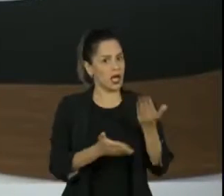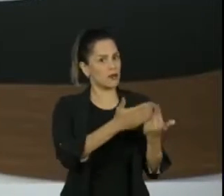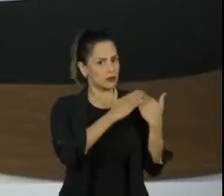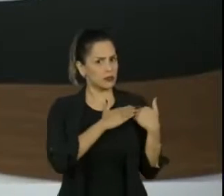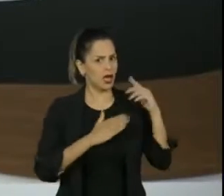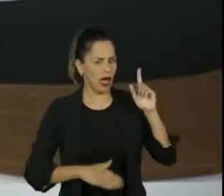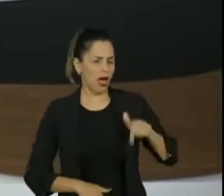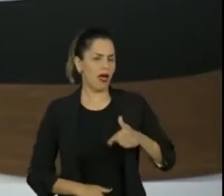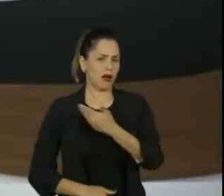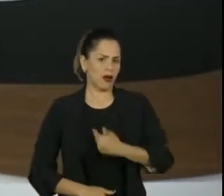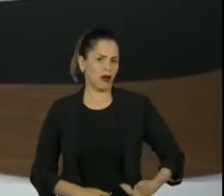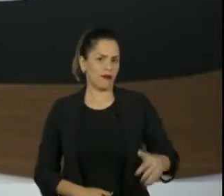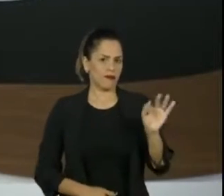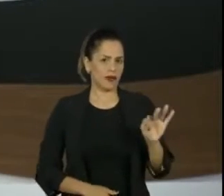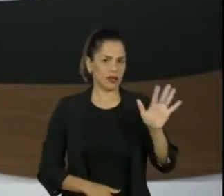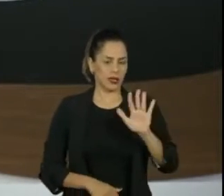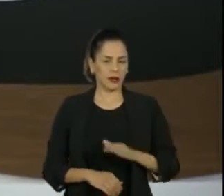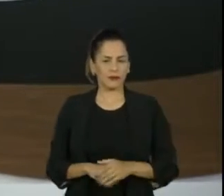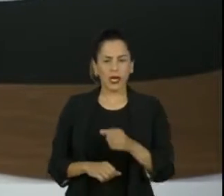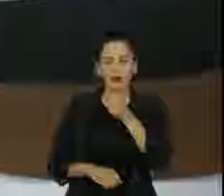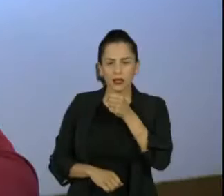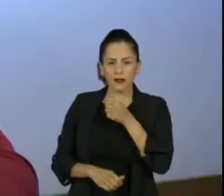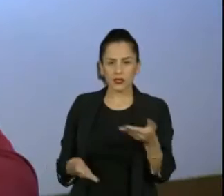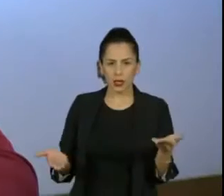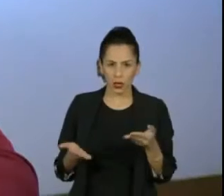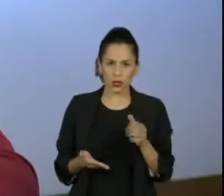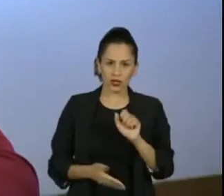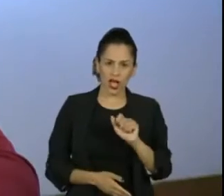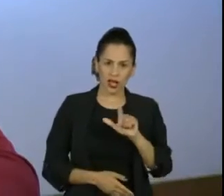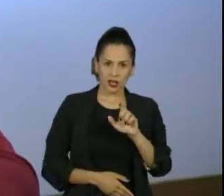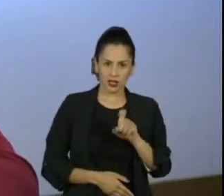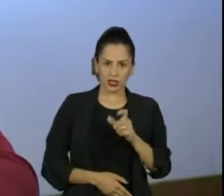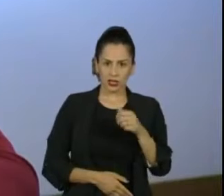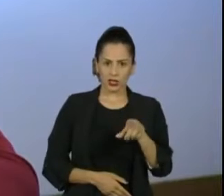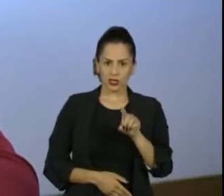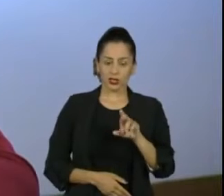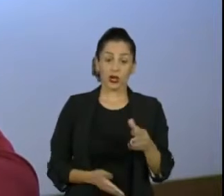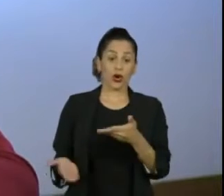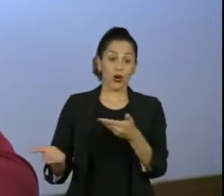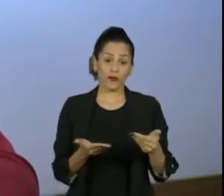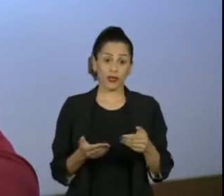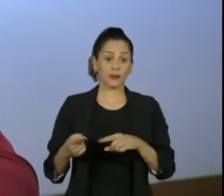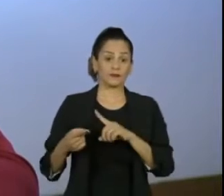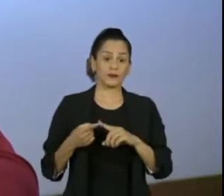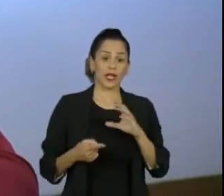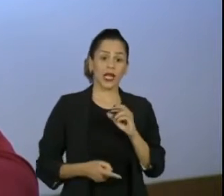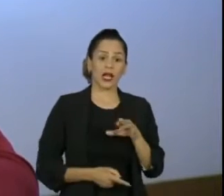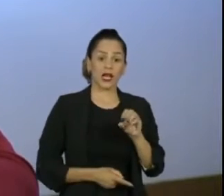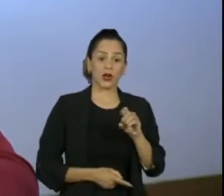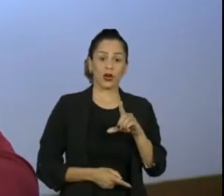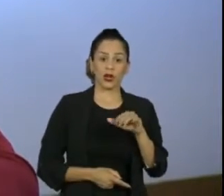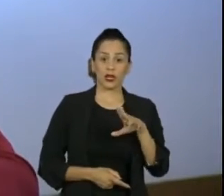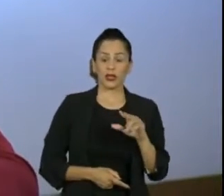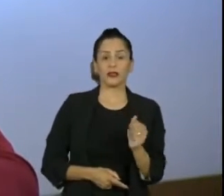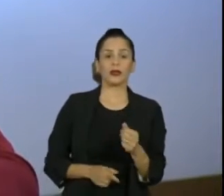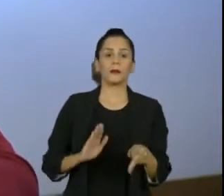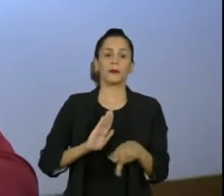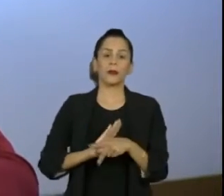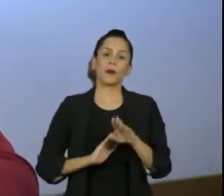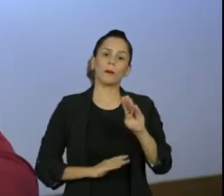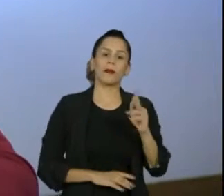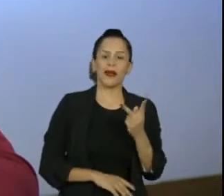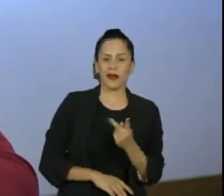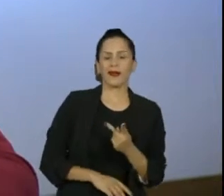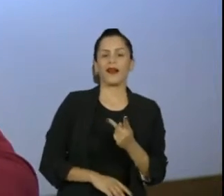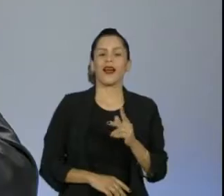Para entrevistar Alexandre Calil, nós convidamos Carolina Linhares, repórter de política e ex-correspondente em BH da Folha